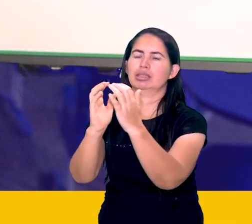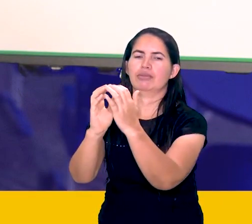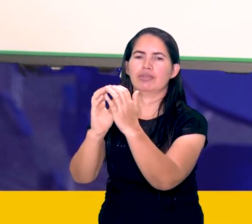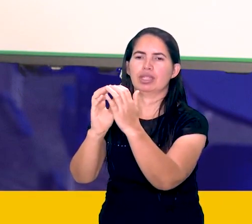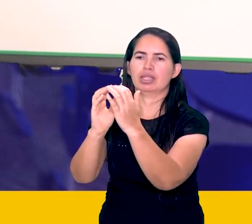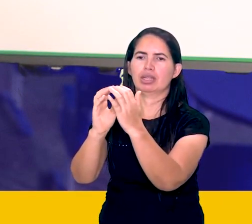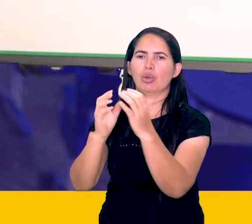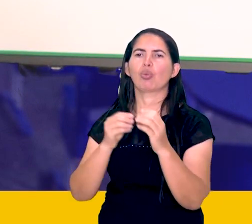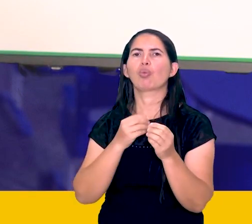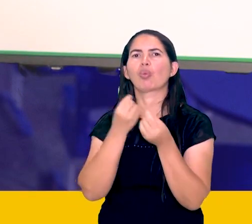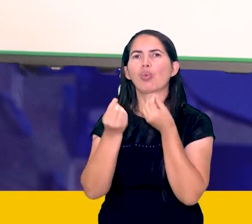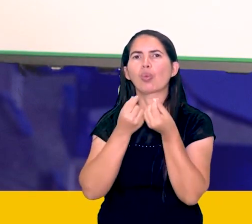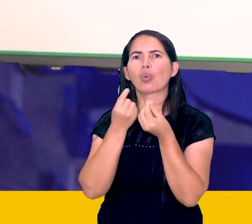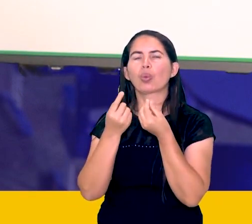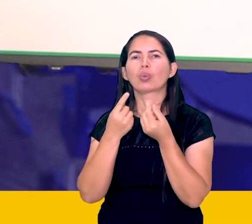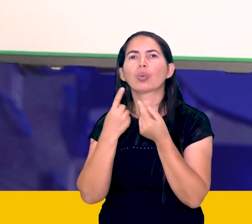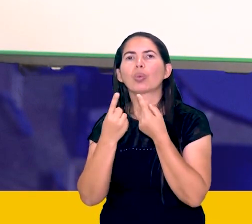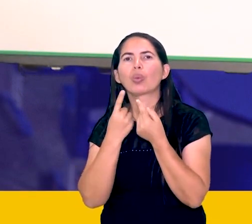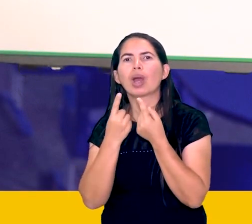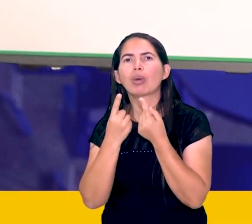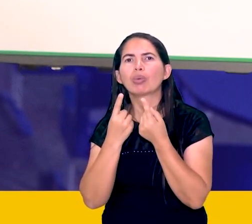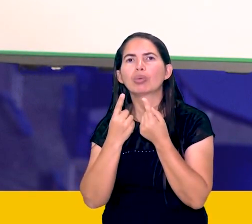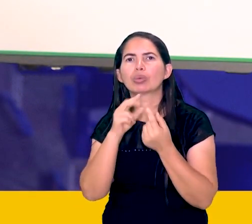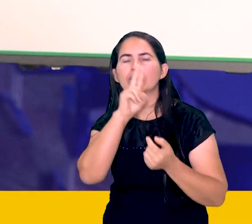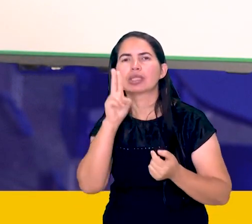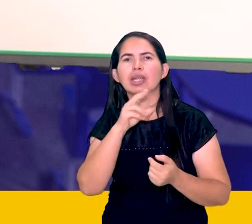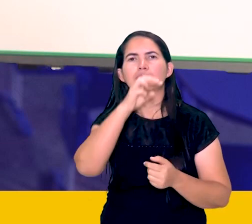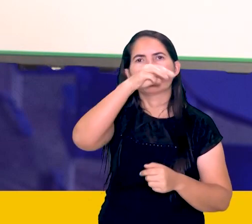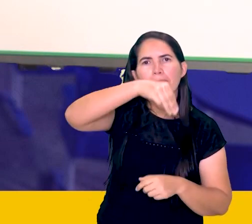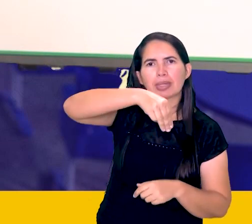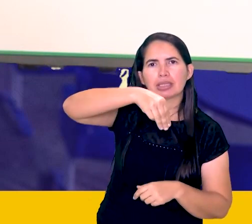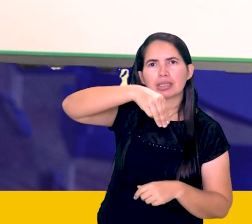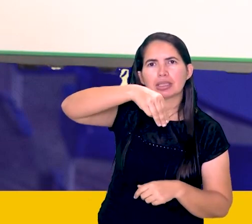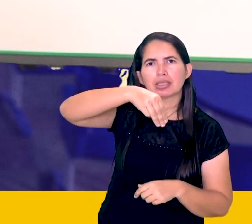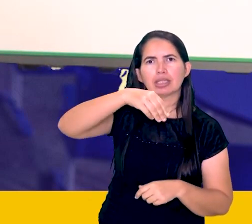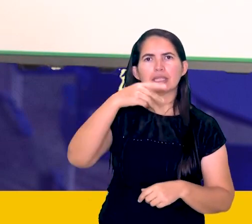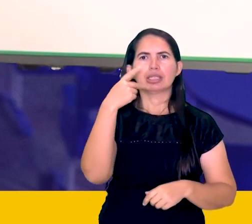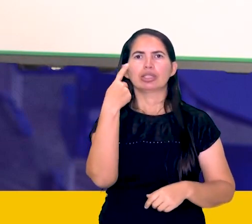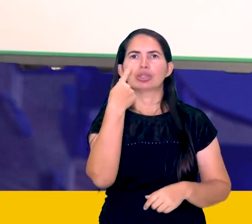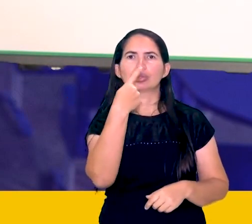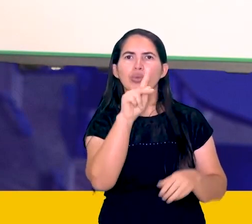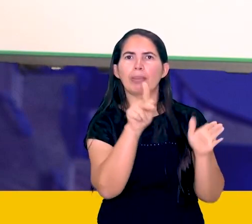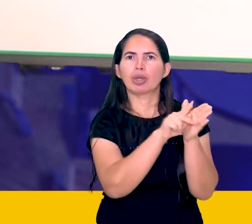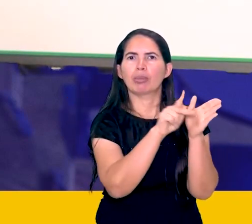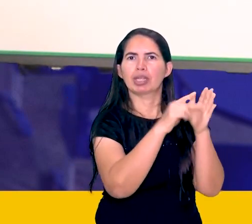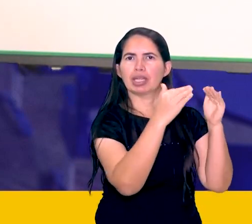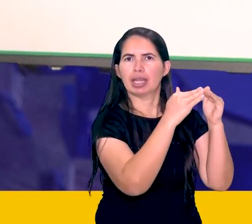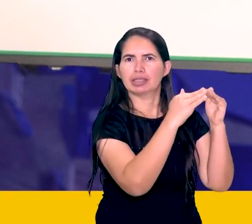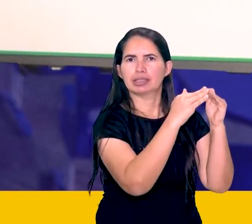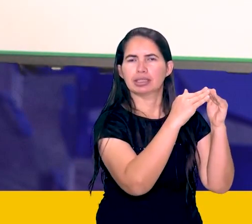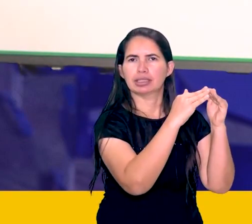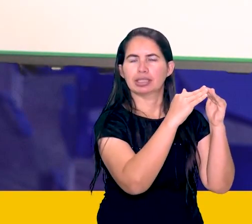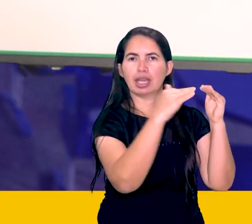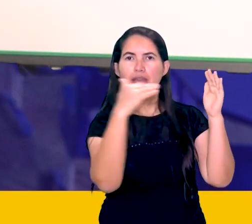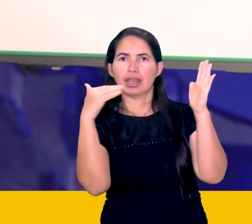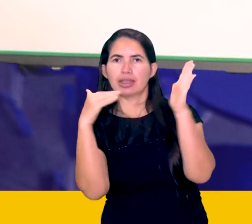medida você deve utilizar para fazer isso? Medir de sua casa até